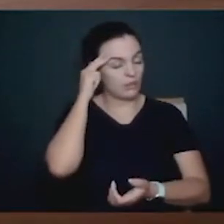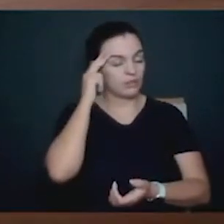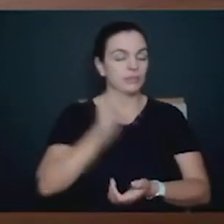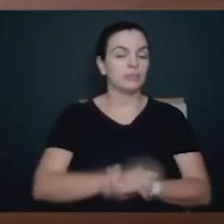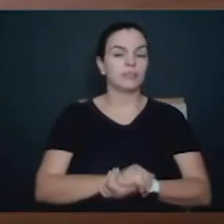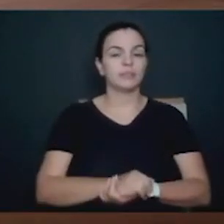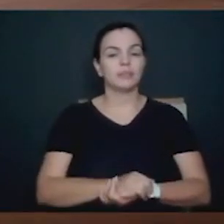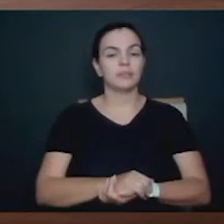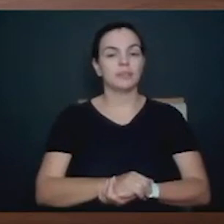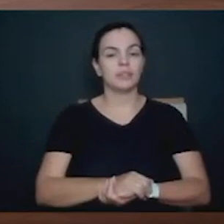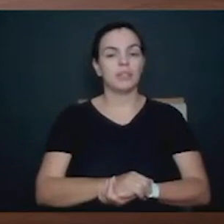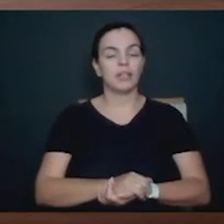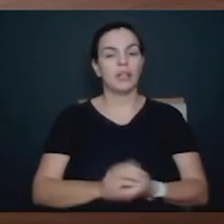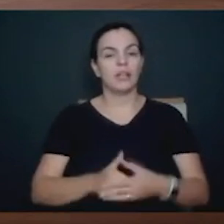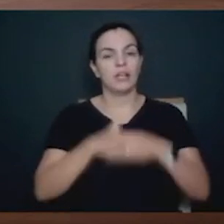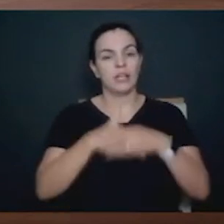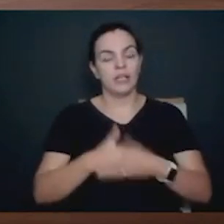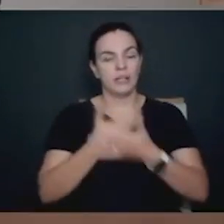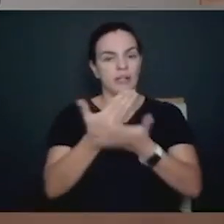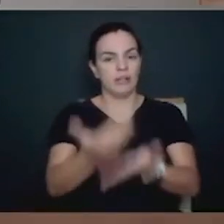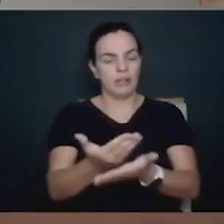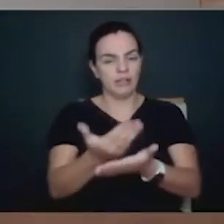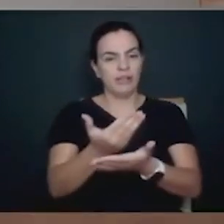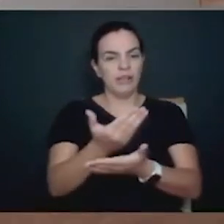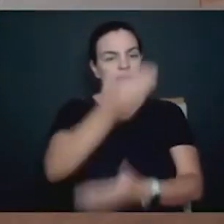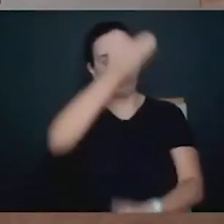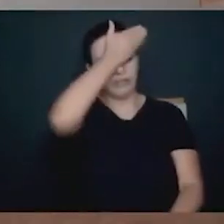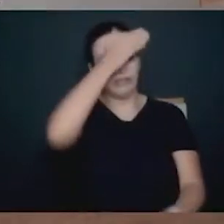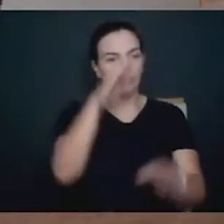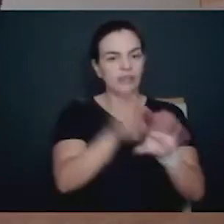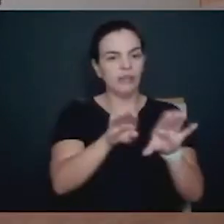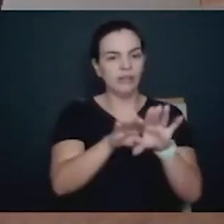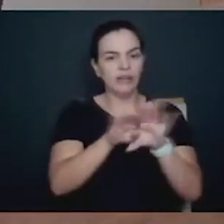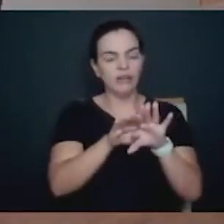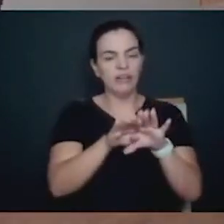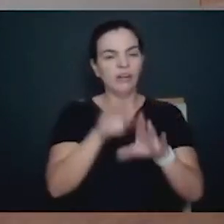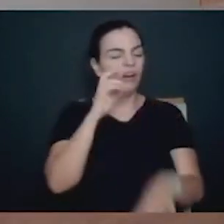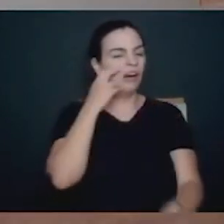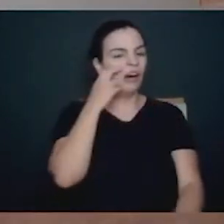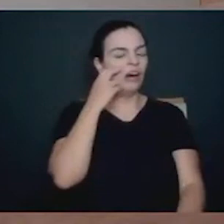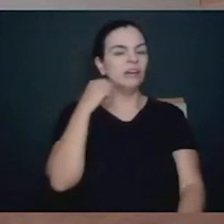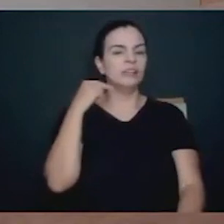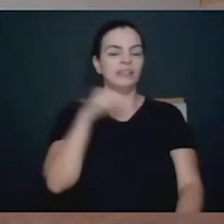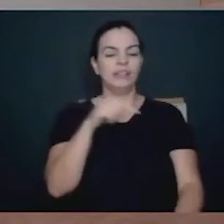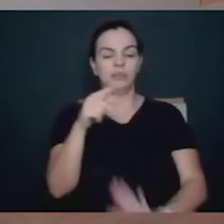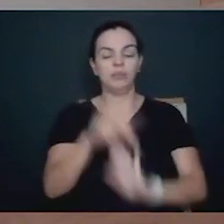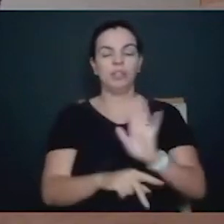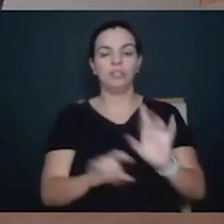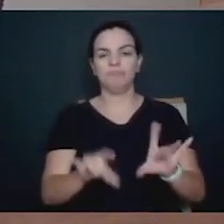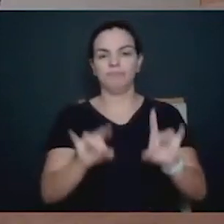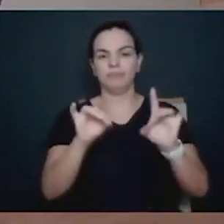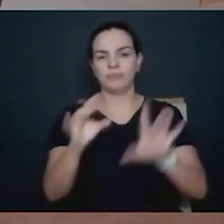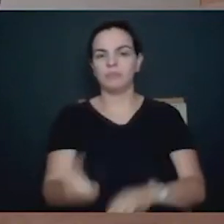Saudar o senhor presidente Marcelo Facchinello, também o João das Cinco Irmãos, pela excelente ideia do projeto da Banca do Esporte. Eu acho que é